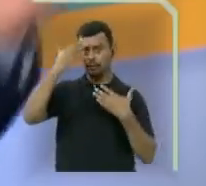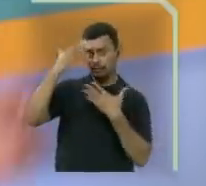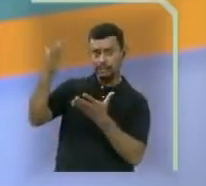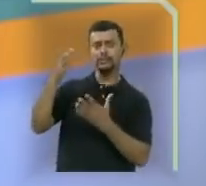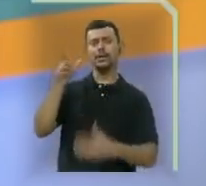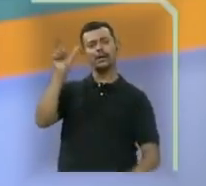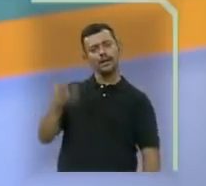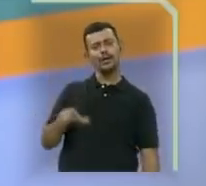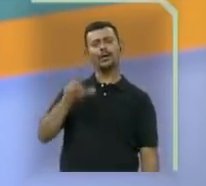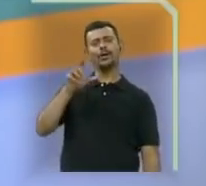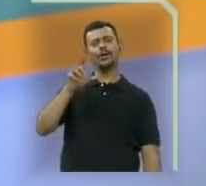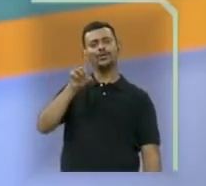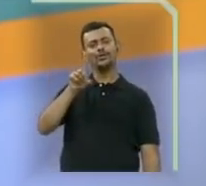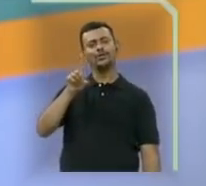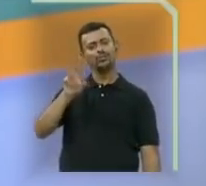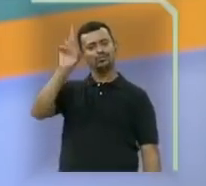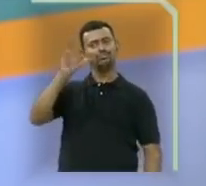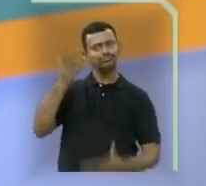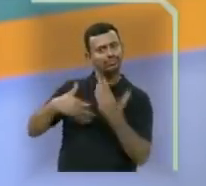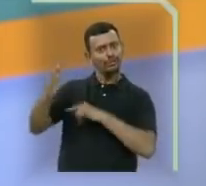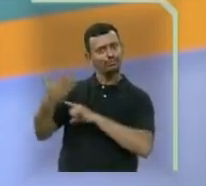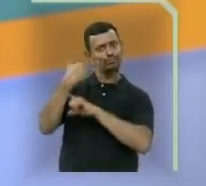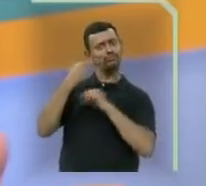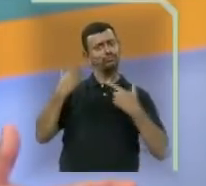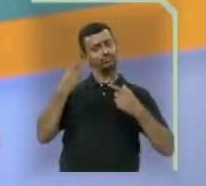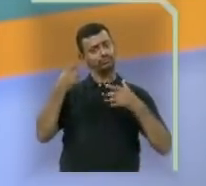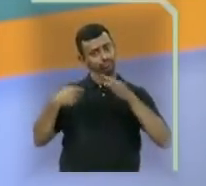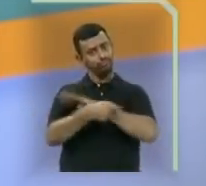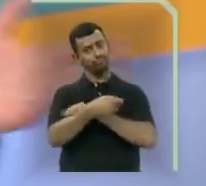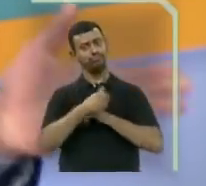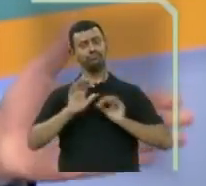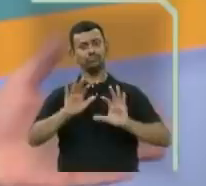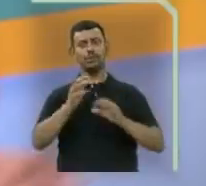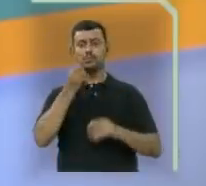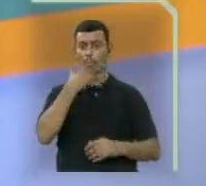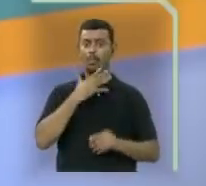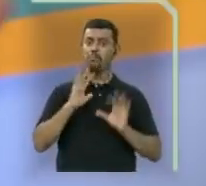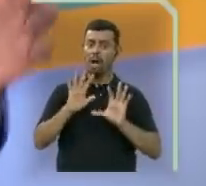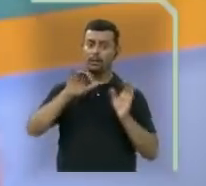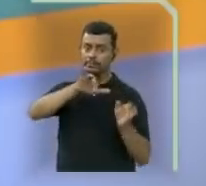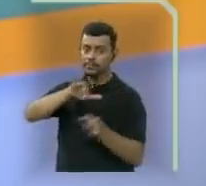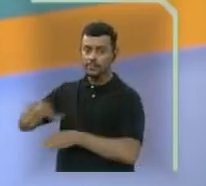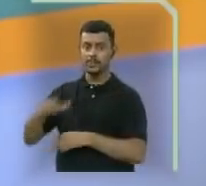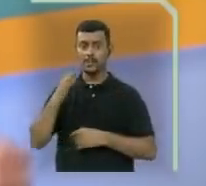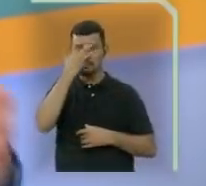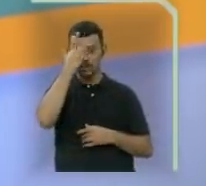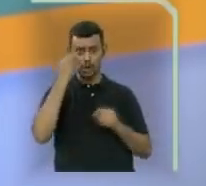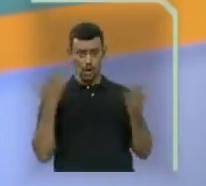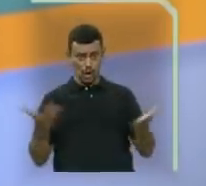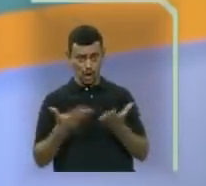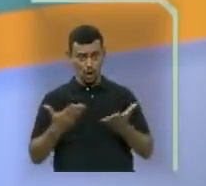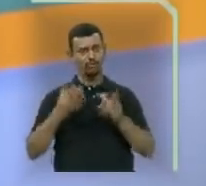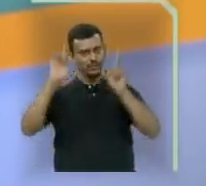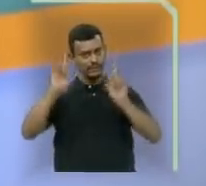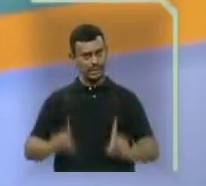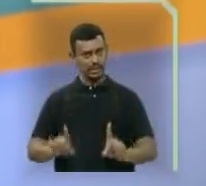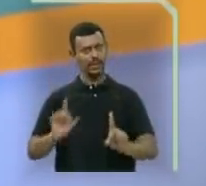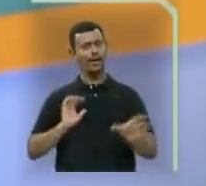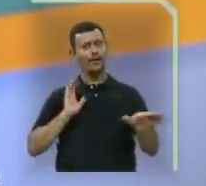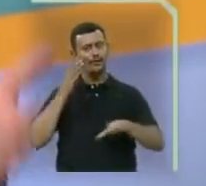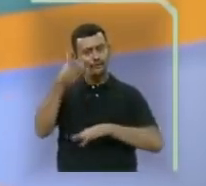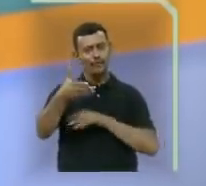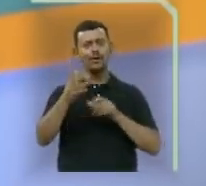aí, que permitiu que nós entrássemos nesse recurso. Bem, Paulo, as pessoas com deficiência, hoje eu estive em Heliópolis, andei com um